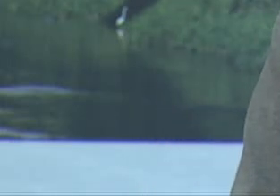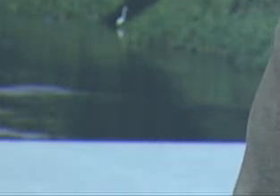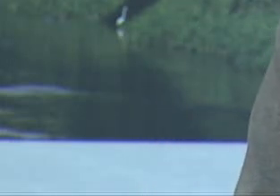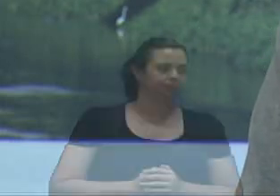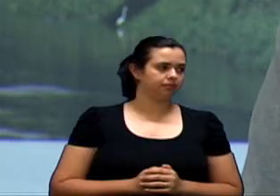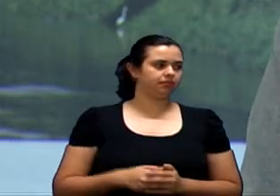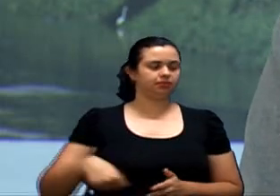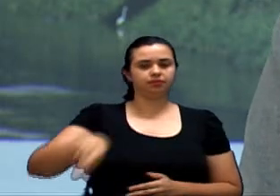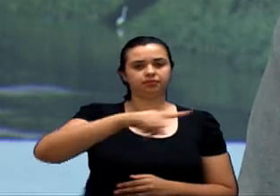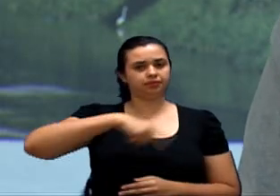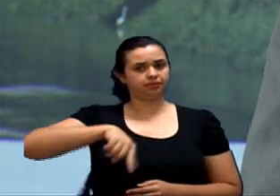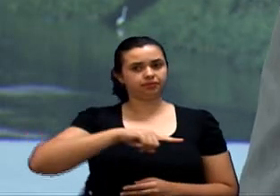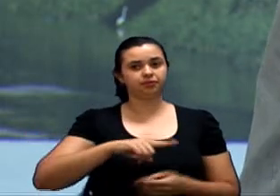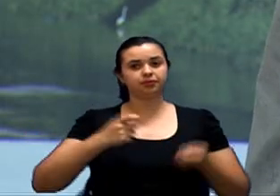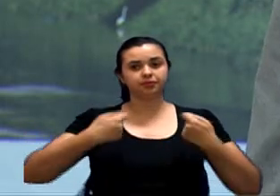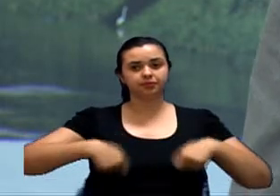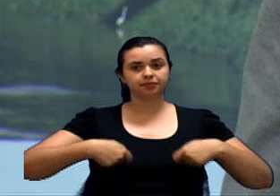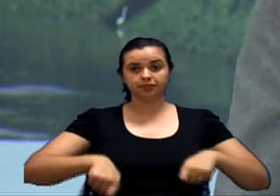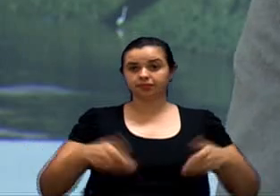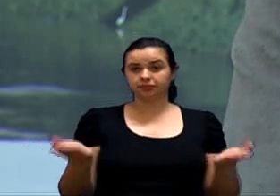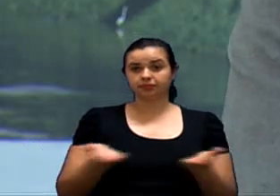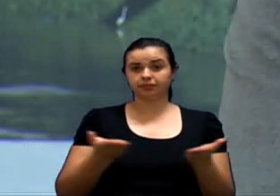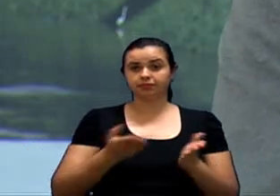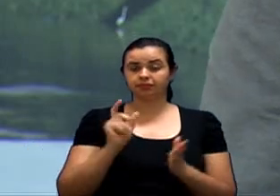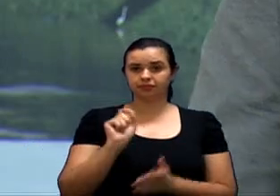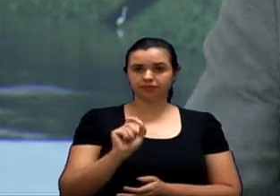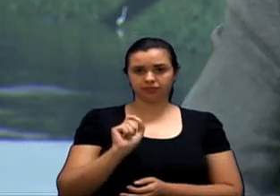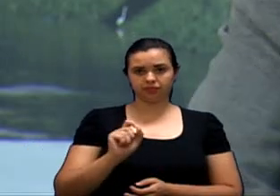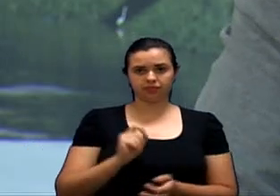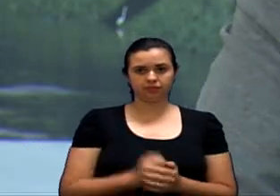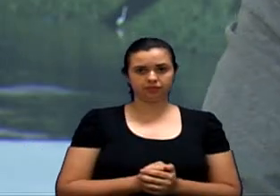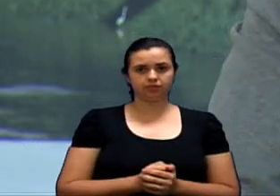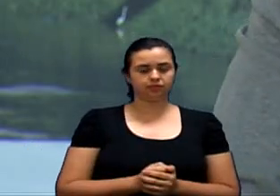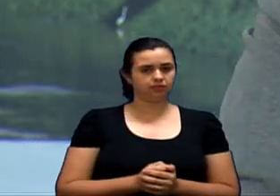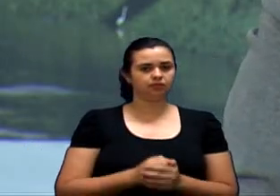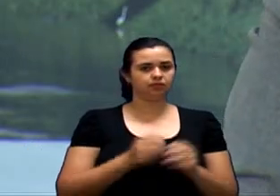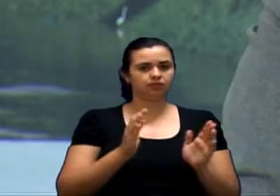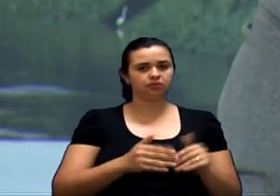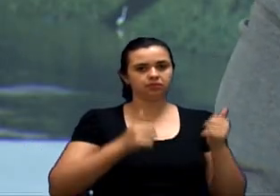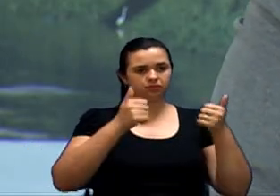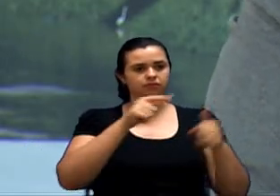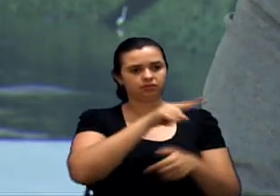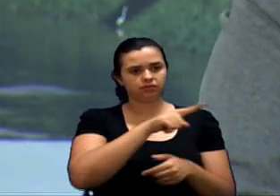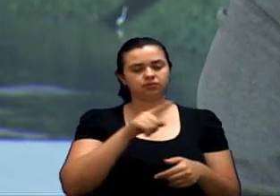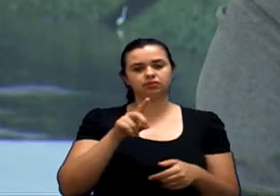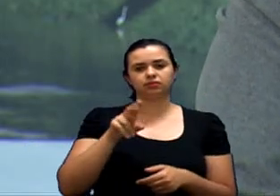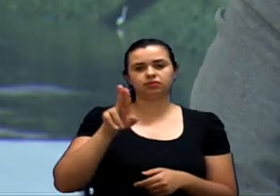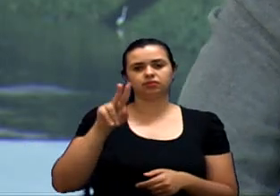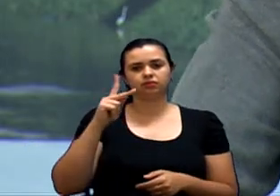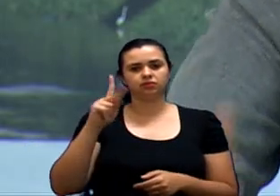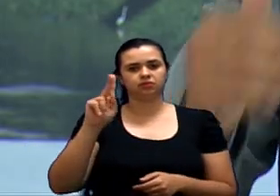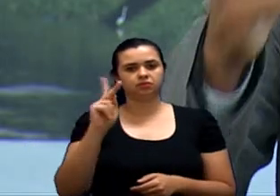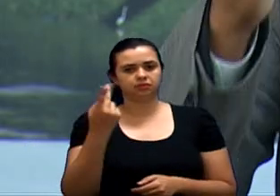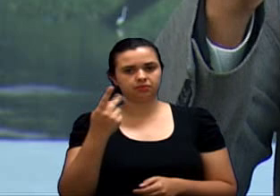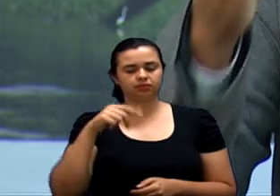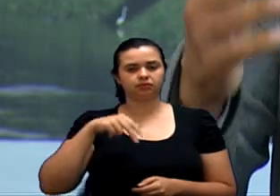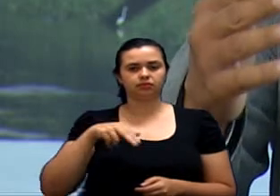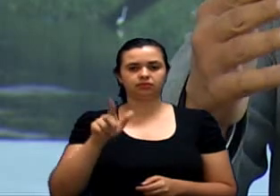é enaltecer a condução da UPH Zona Leste. Depois de